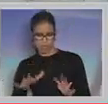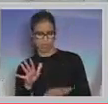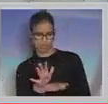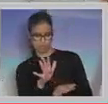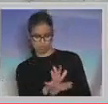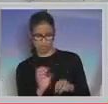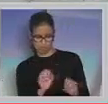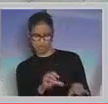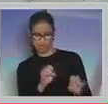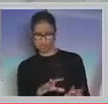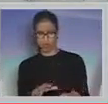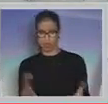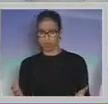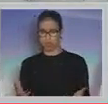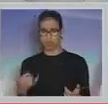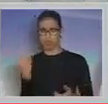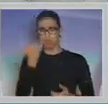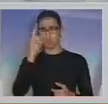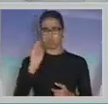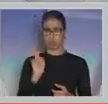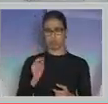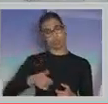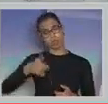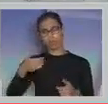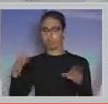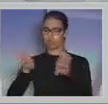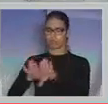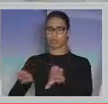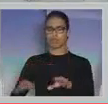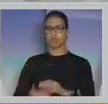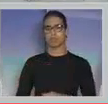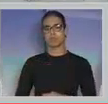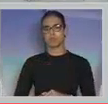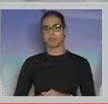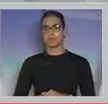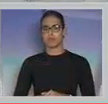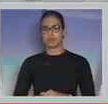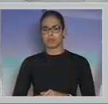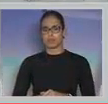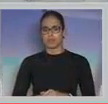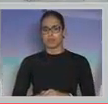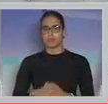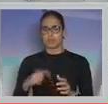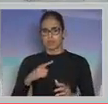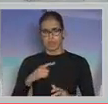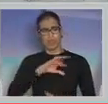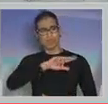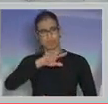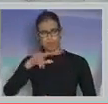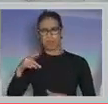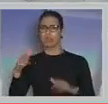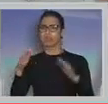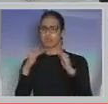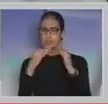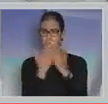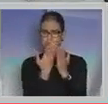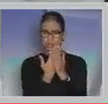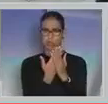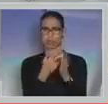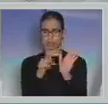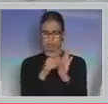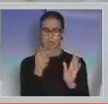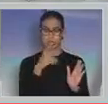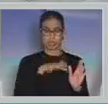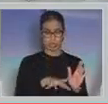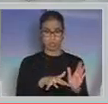e eles vão destruir estão acabando são fechando em quase todas as escolas de educação infantil eles estão